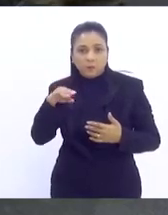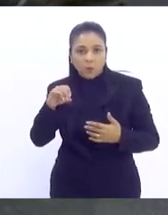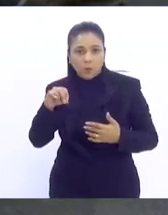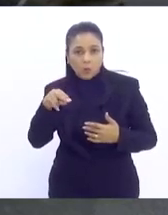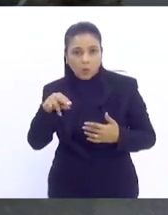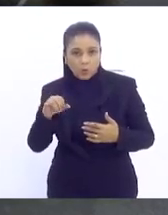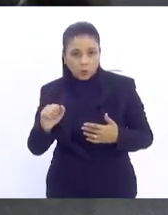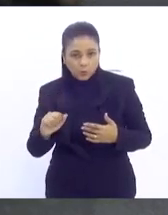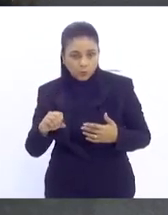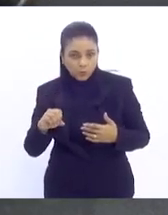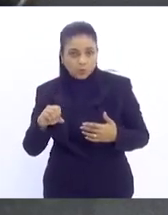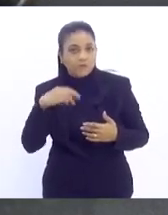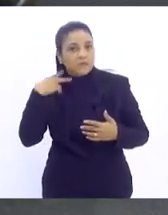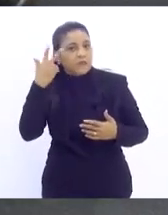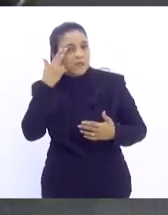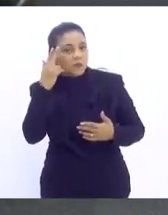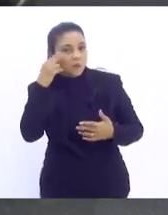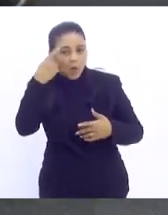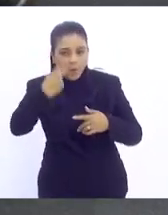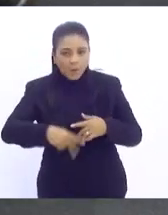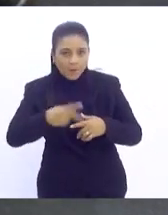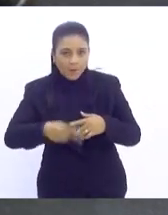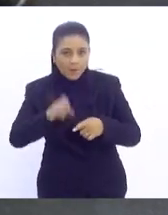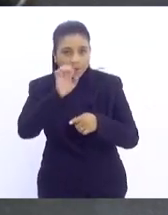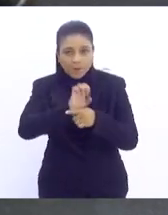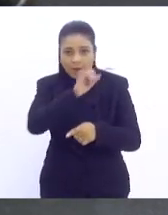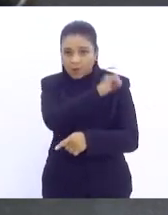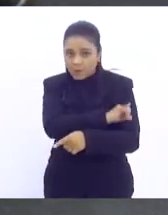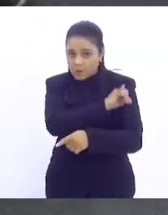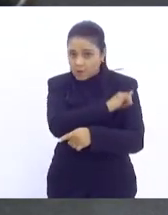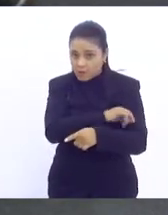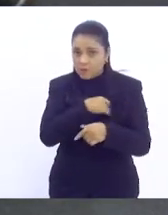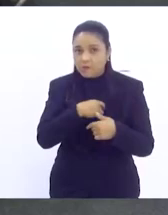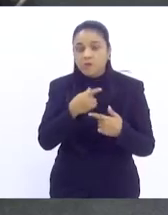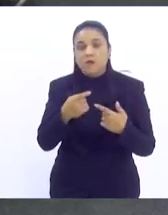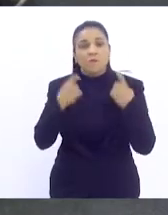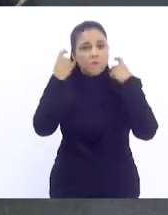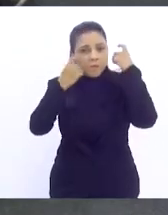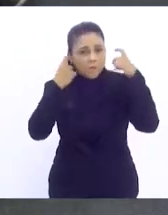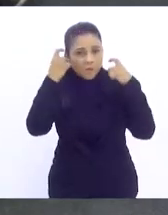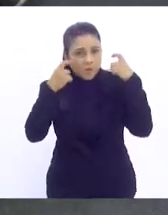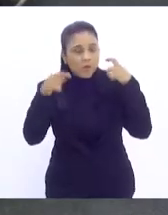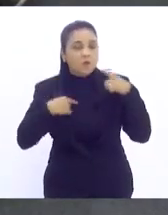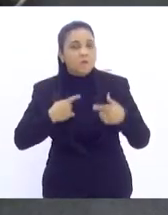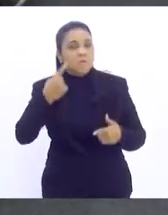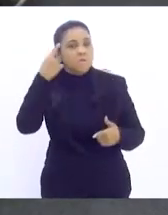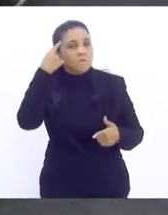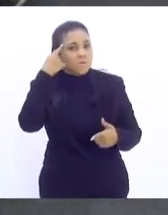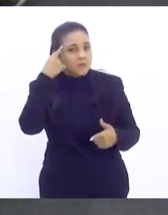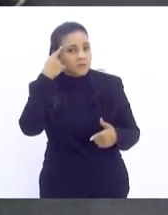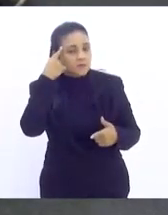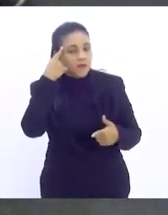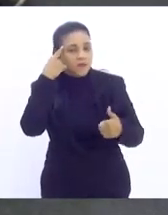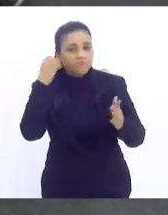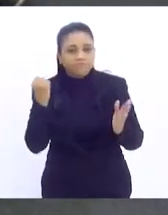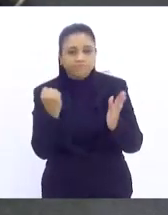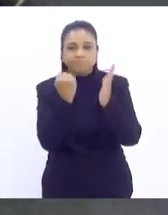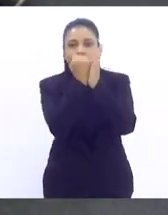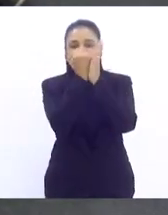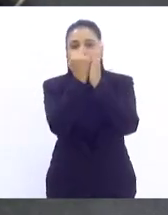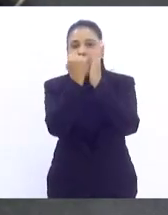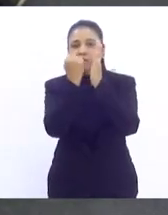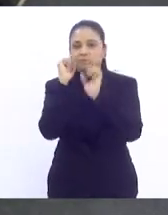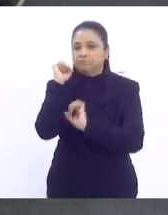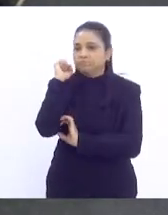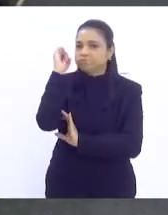debates eles precisam estar colocados e necessariamente a possibilidade de pensar nos impactos ambientais